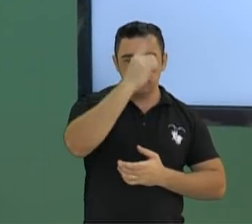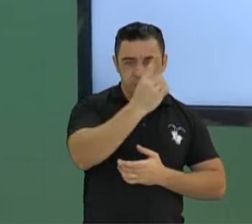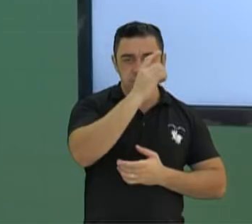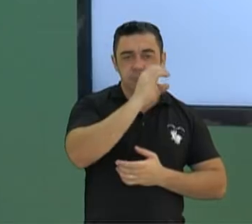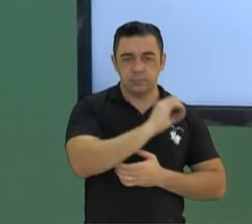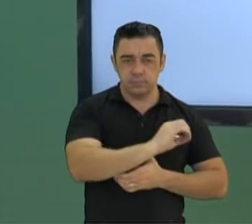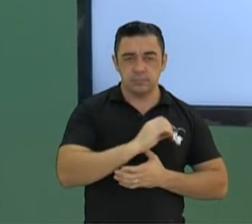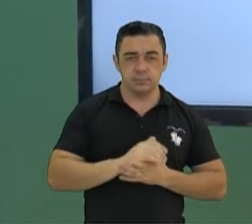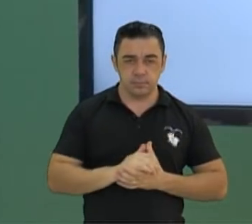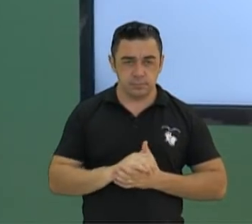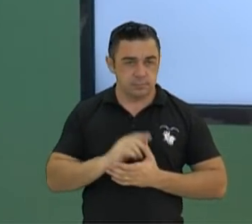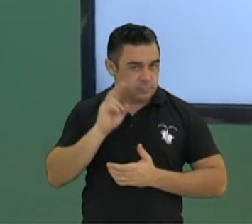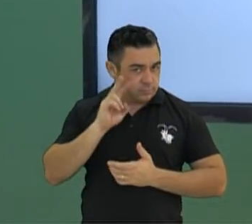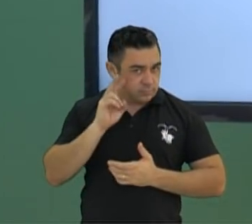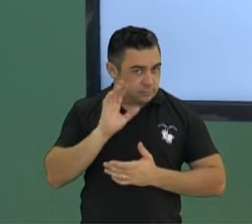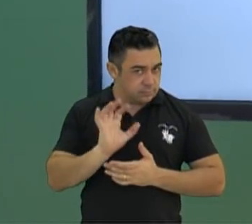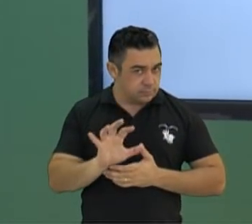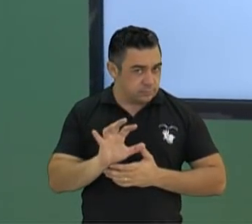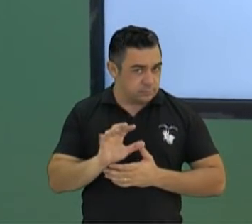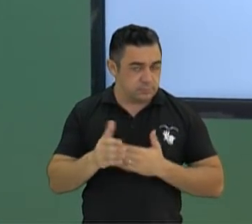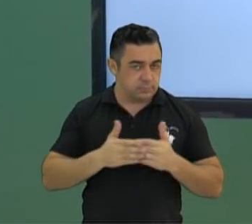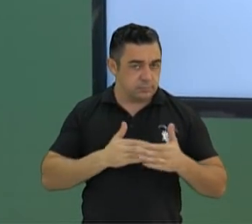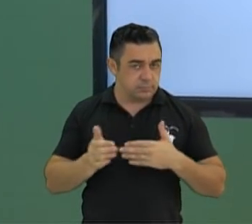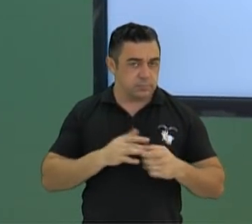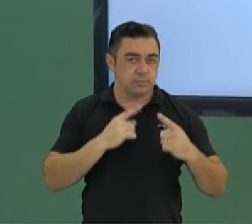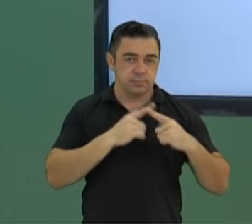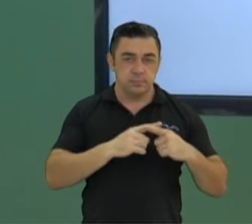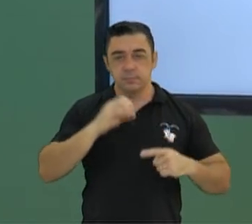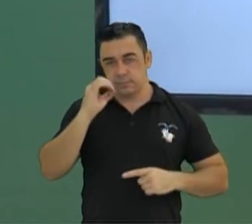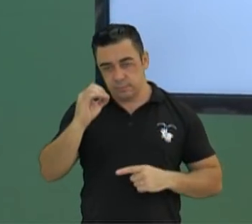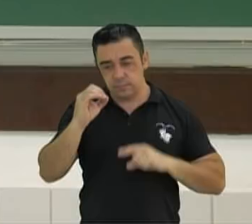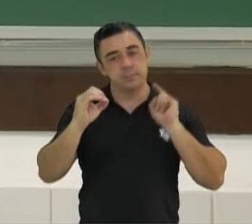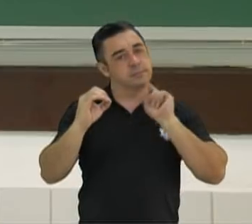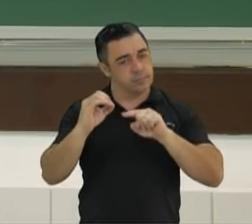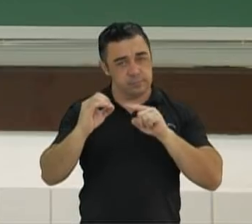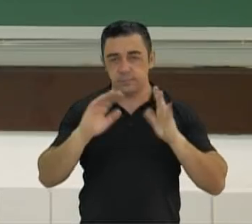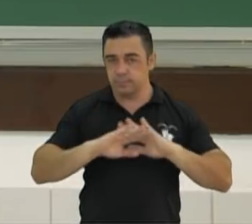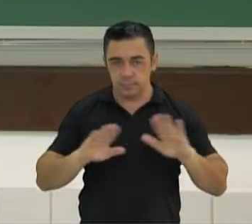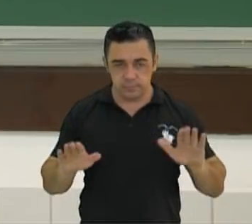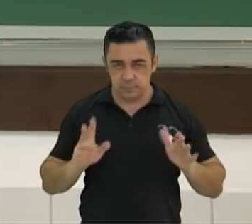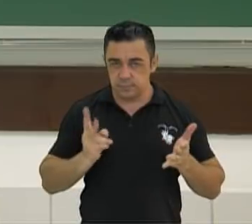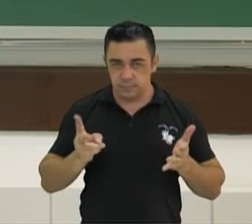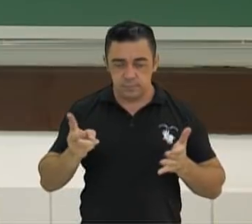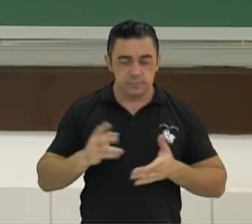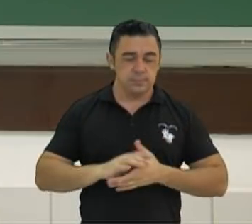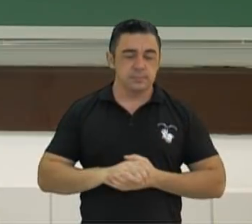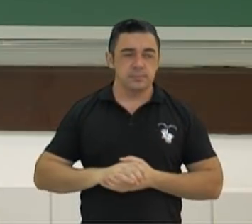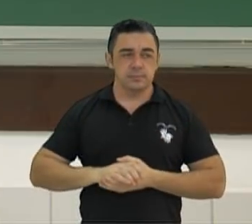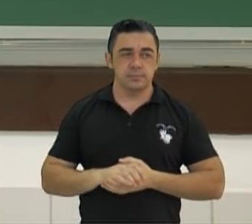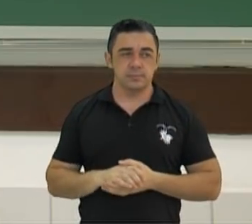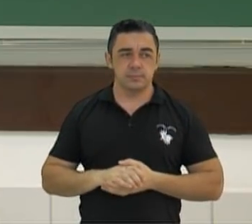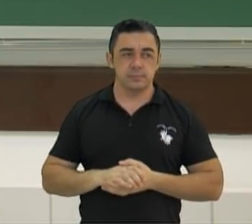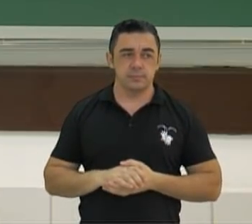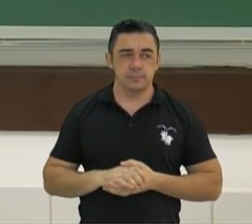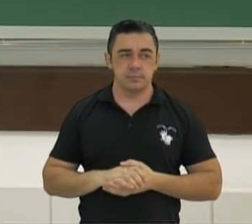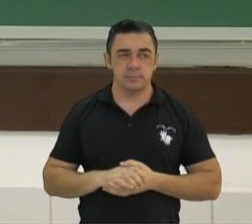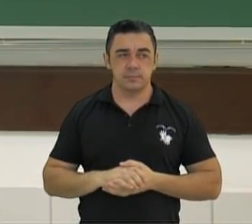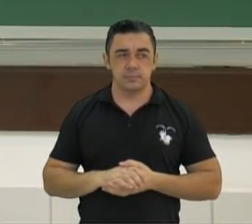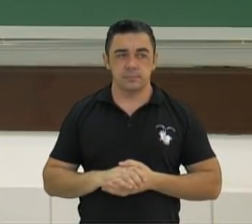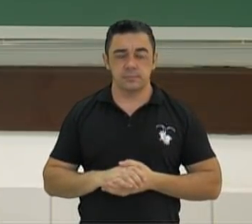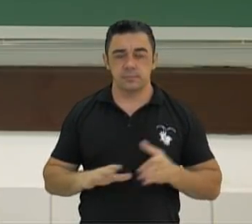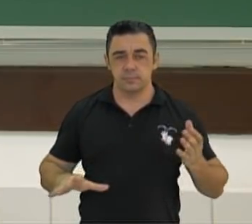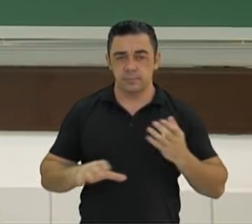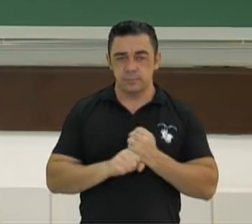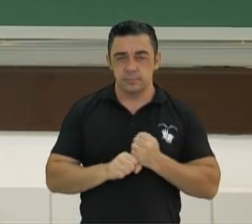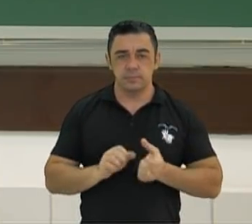1, 0. Lembram? Qualquer coisa vezes 0 é sempre 0. Tranquilo? E vamos somar